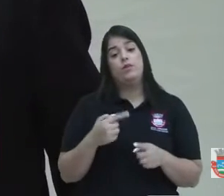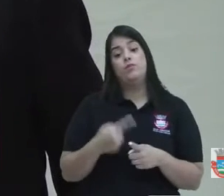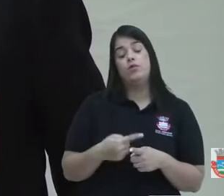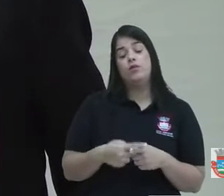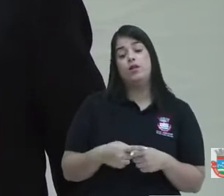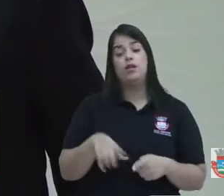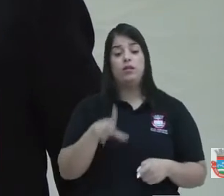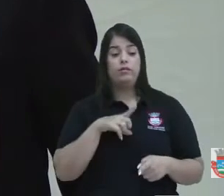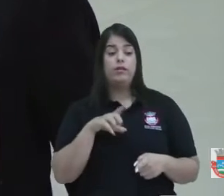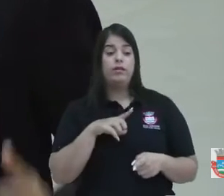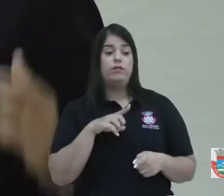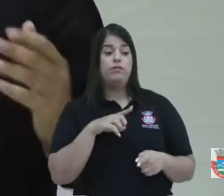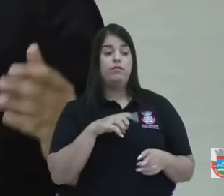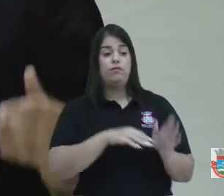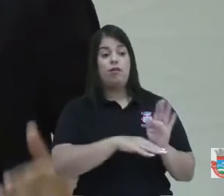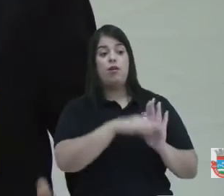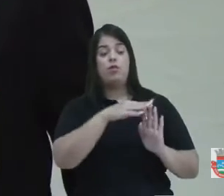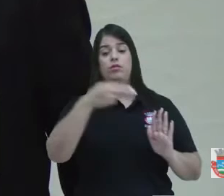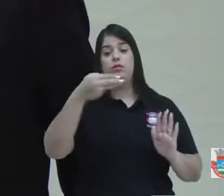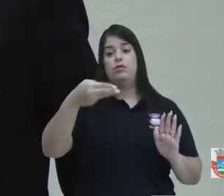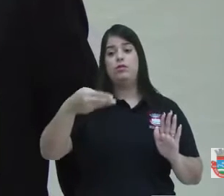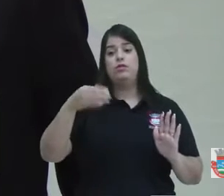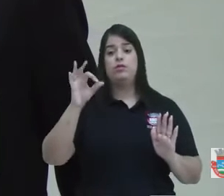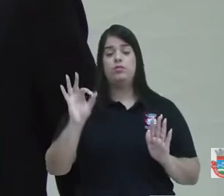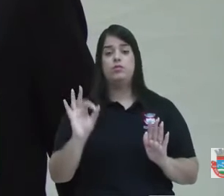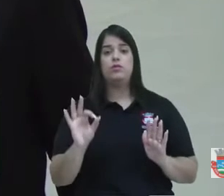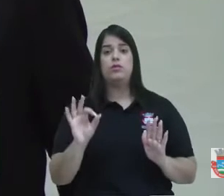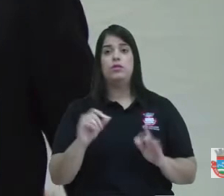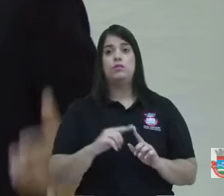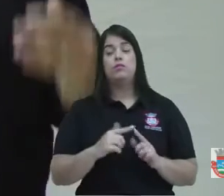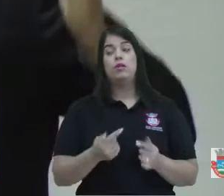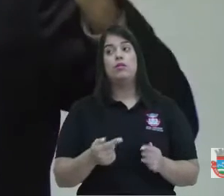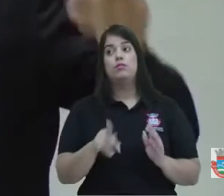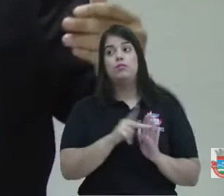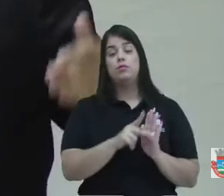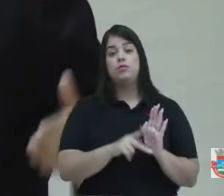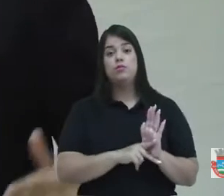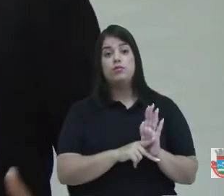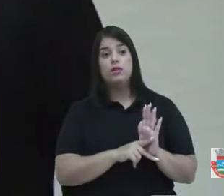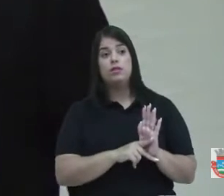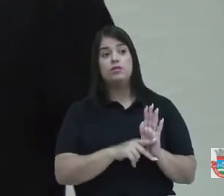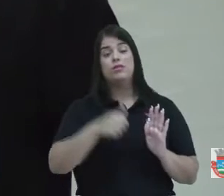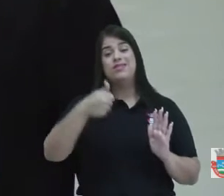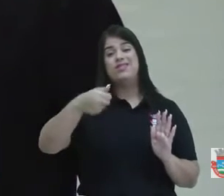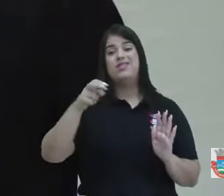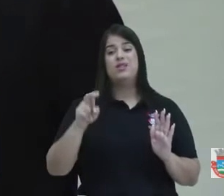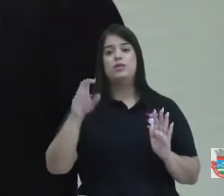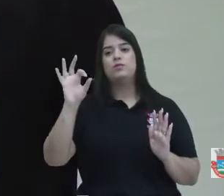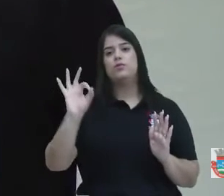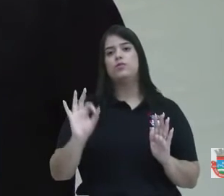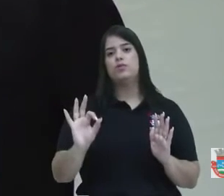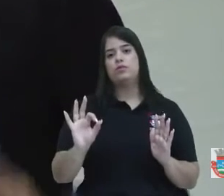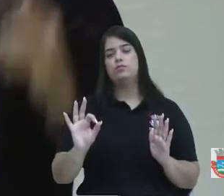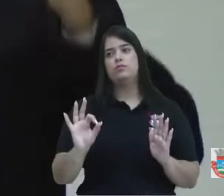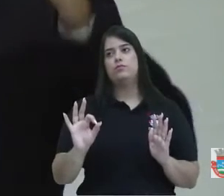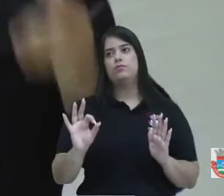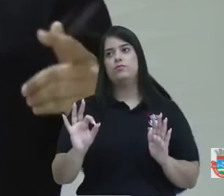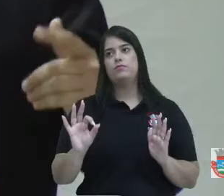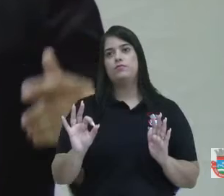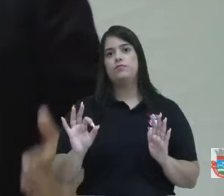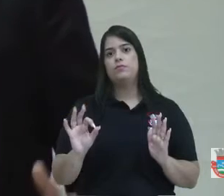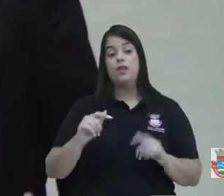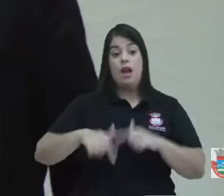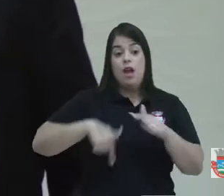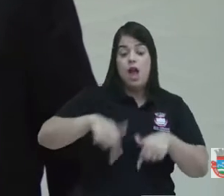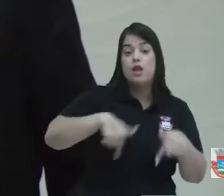de 33%, e aqui nesse projeto vai ter um aumento de 15%. Graças à